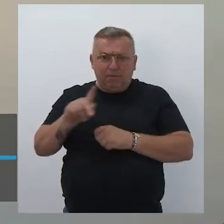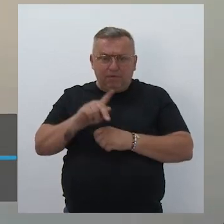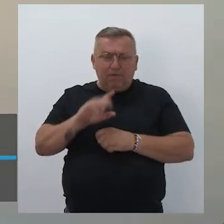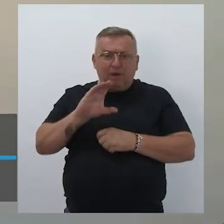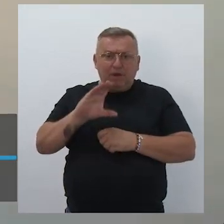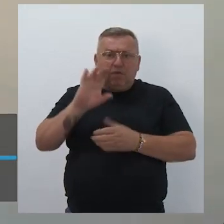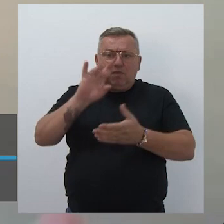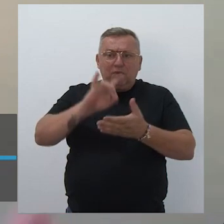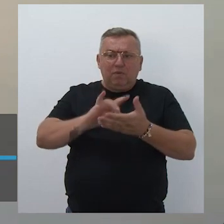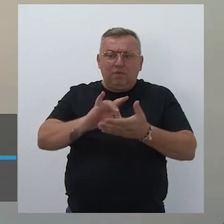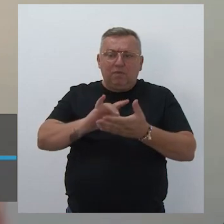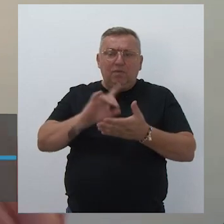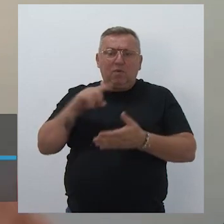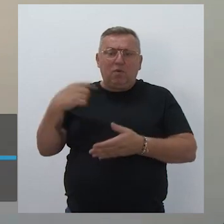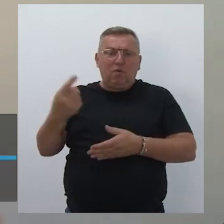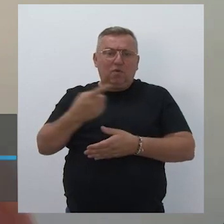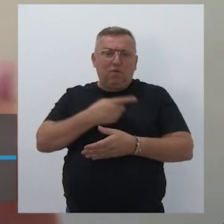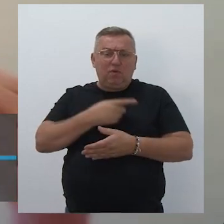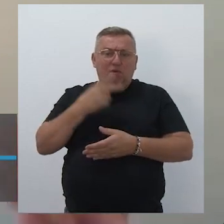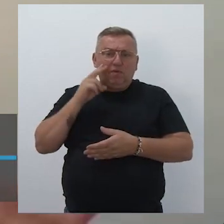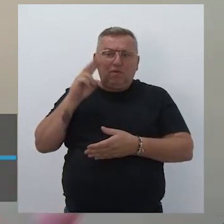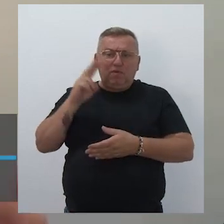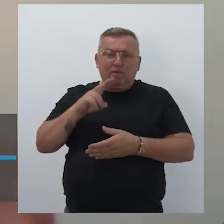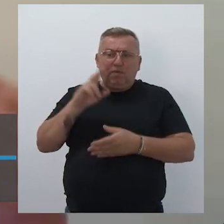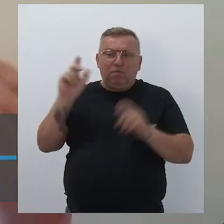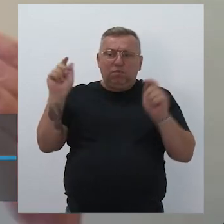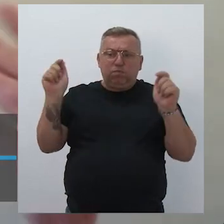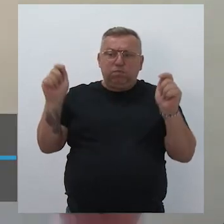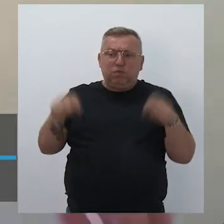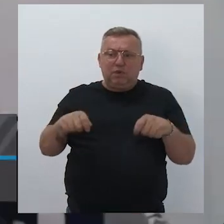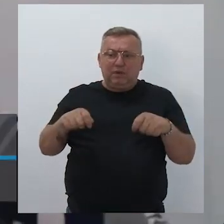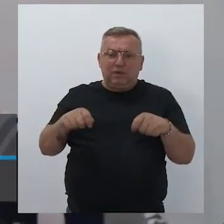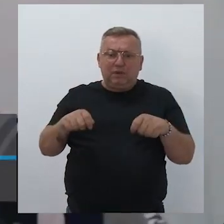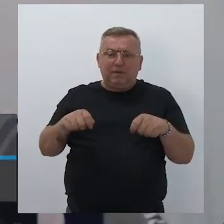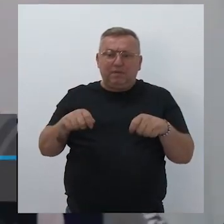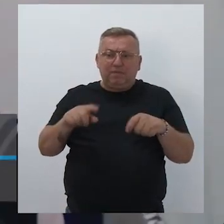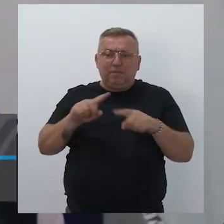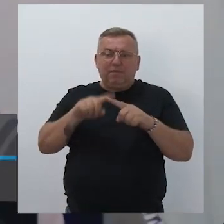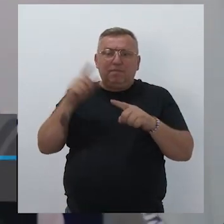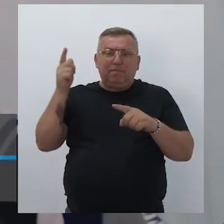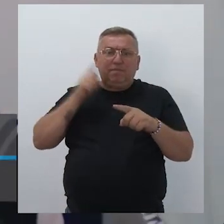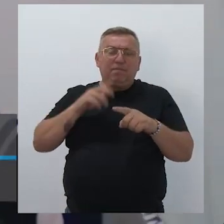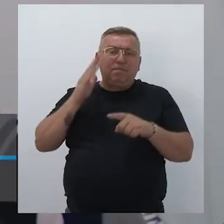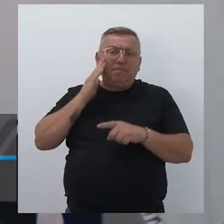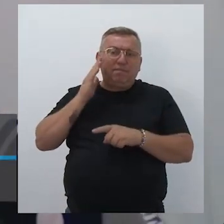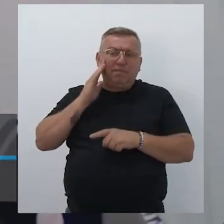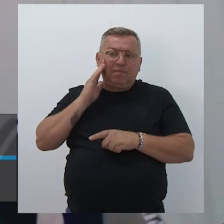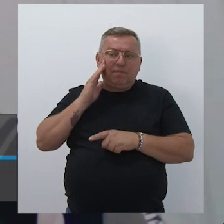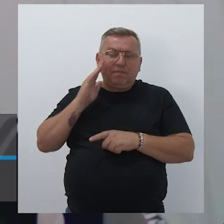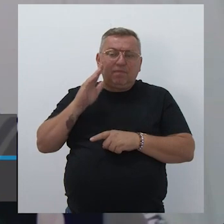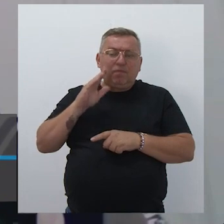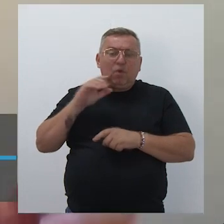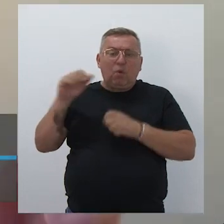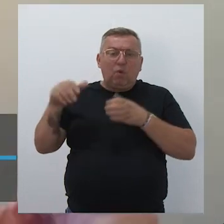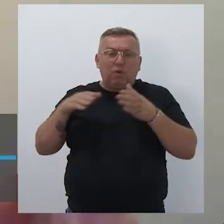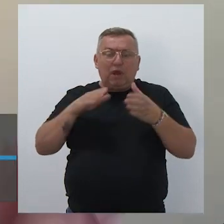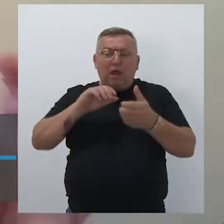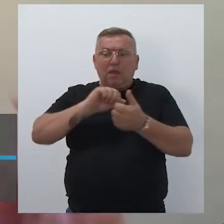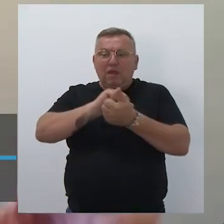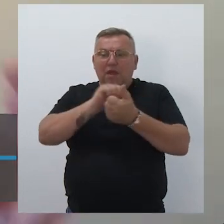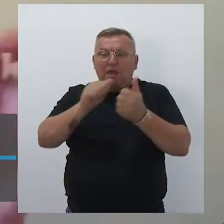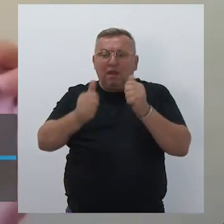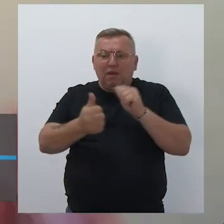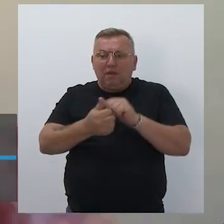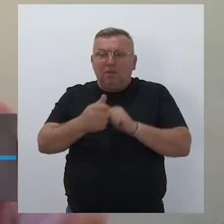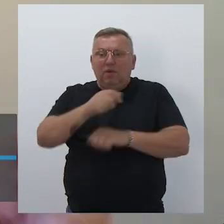mesmo. Nós vamos poder desenvolver itinerários adaptando de forma